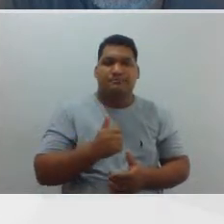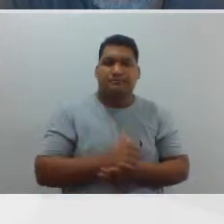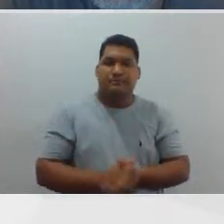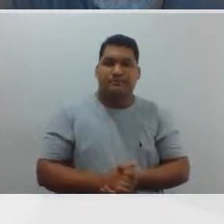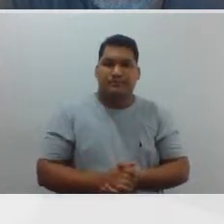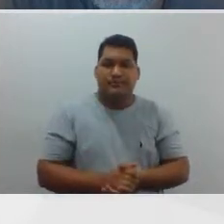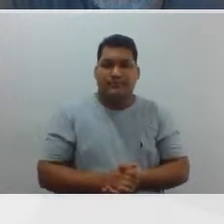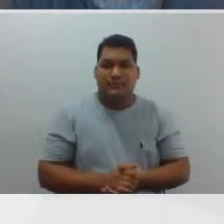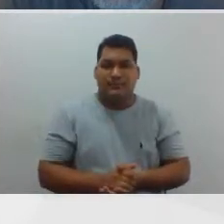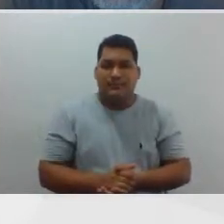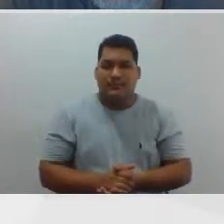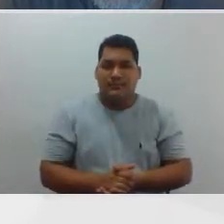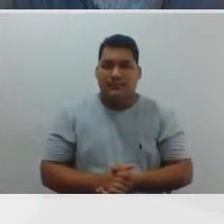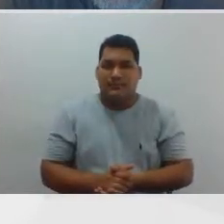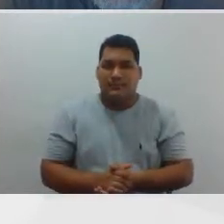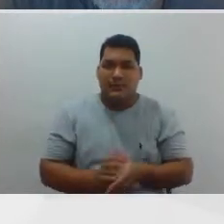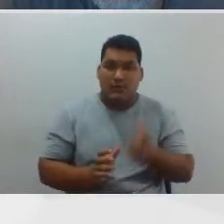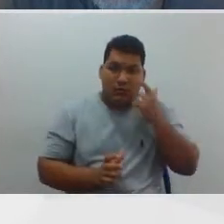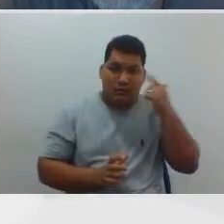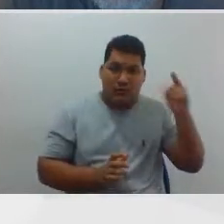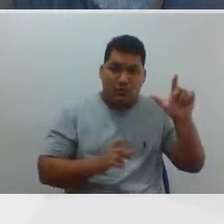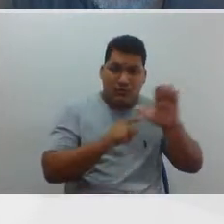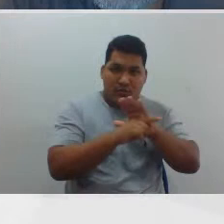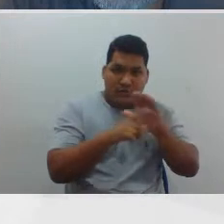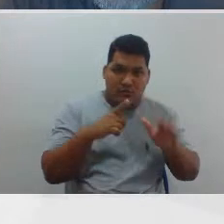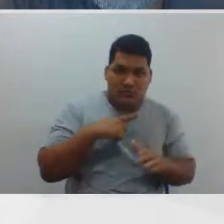Deixa eu ver se tem mais perguntas.